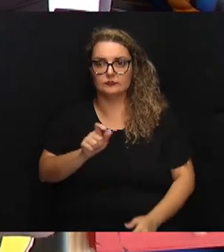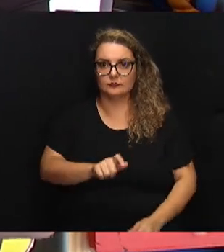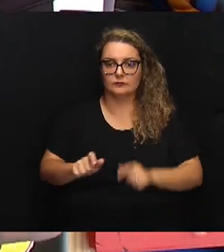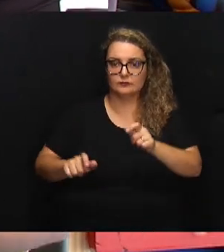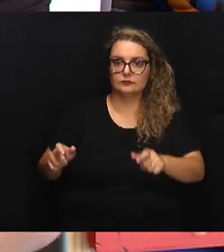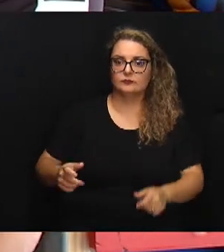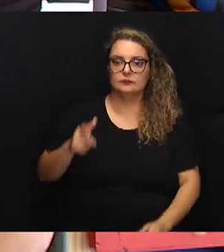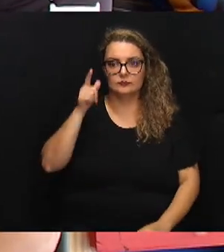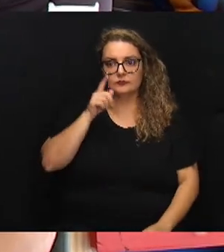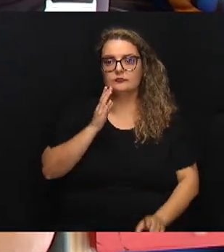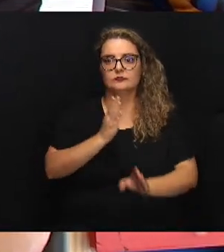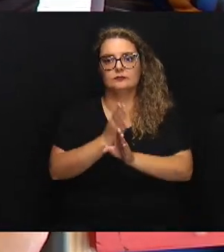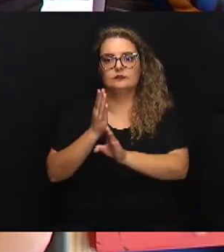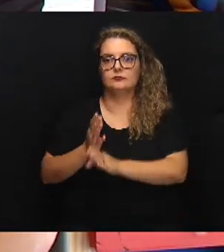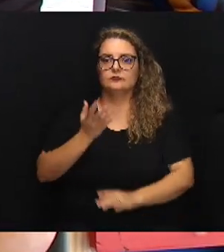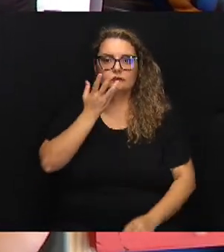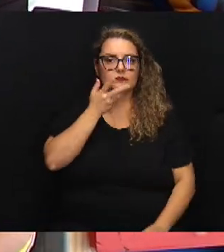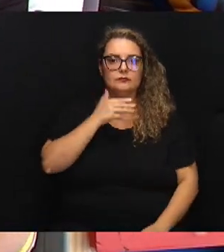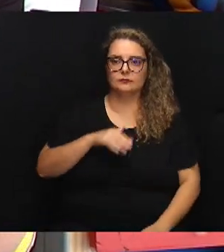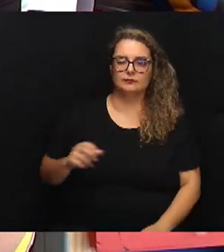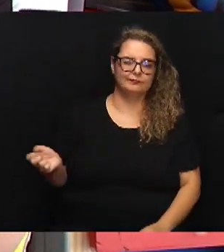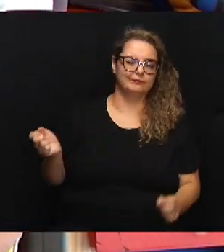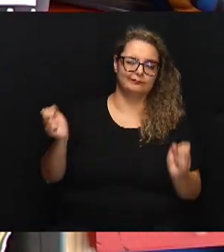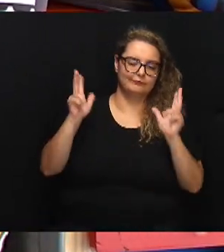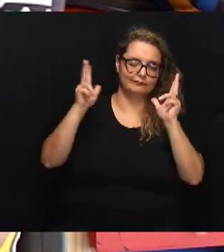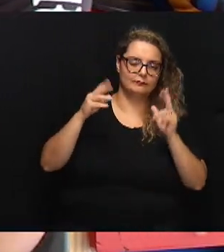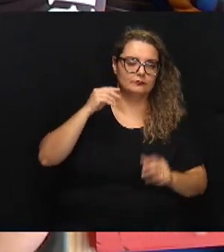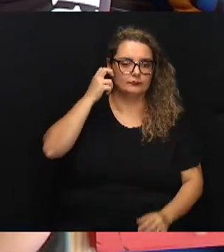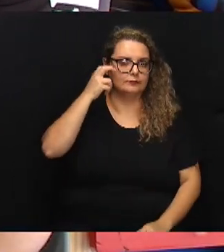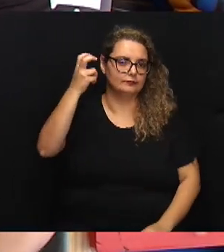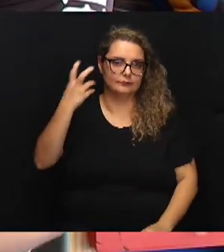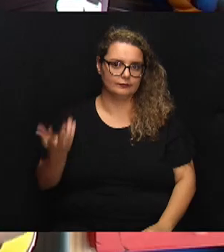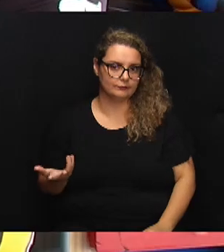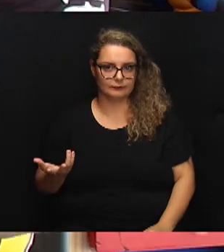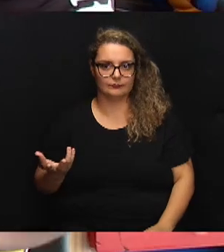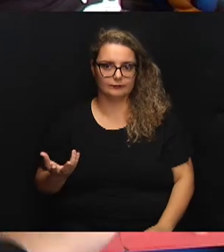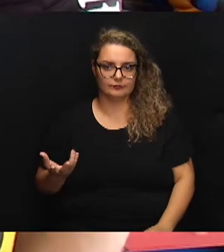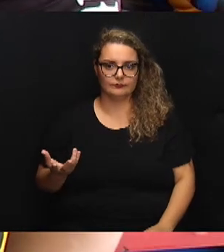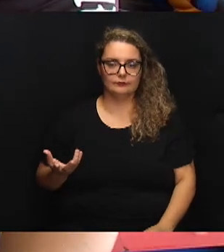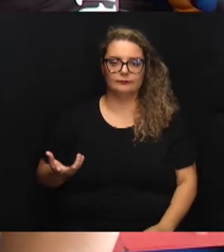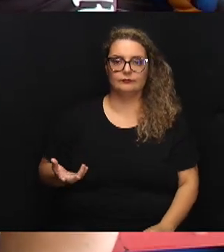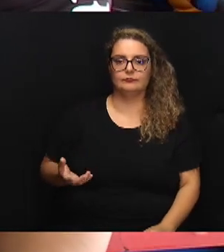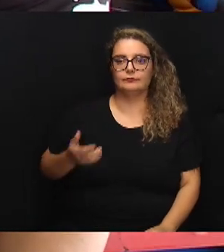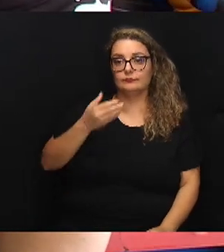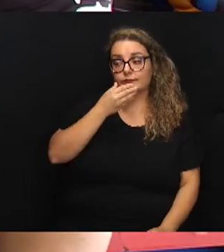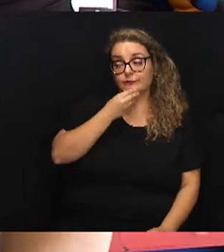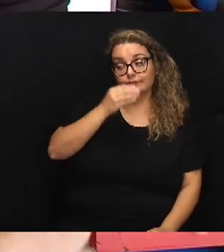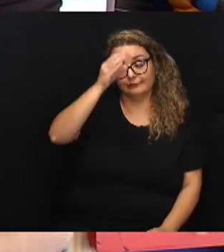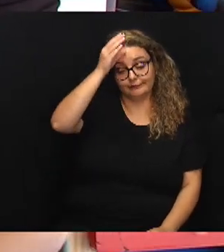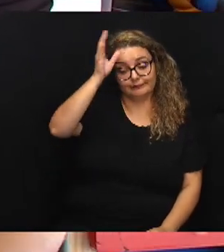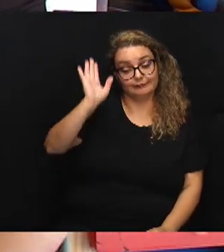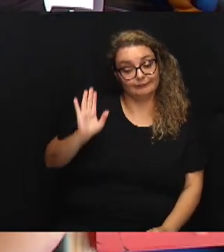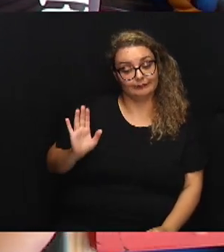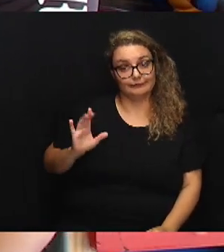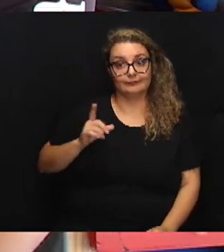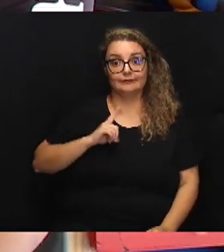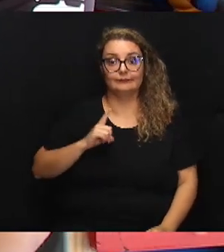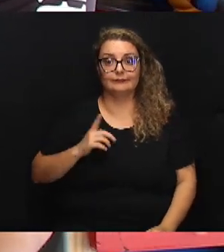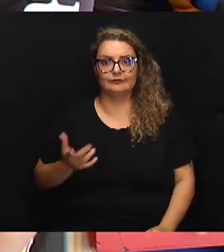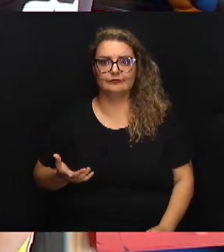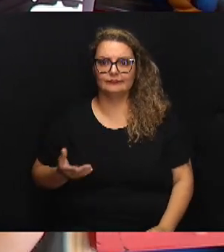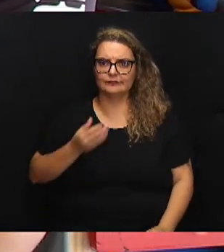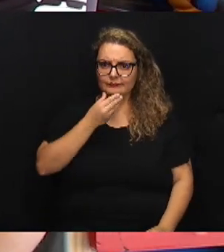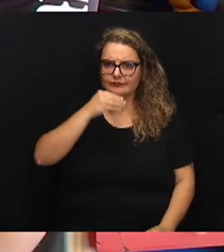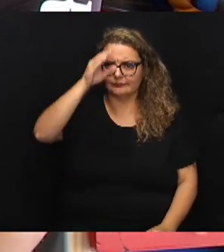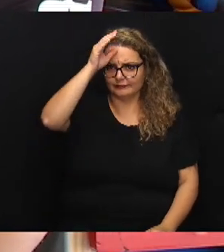conseguem identificar, e as crianças são muito espertas e inteligentes, né? Então elas falam, não, esse tio aí, geralmente a gente tem muitos exemplos, elas falam, nossa, esse